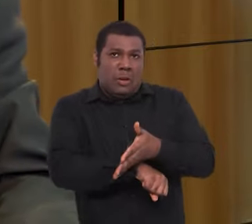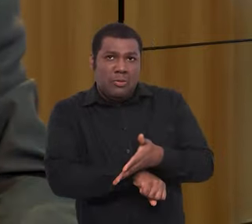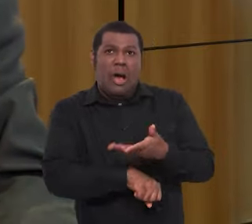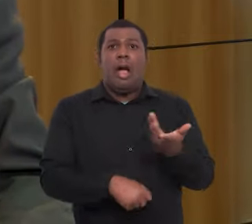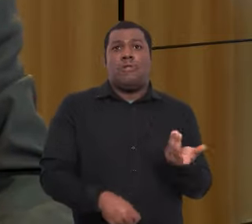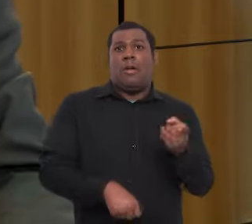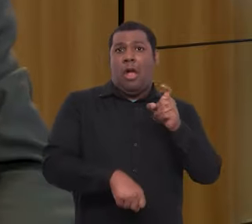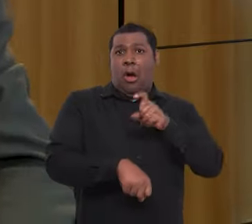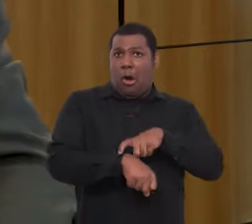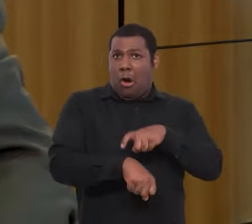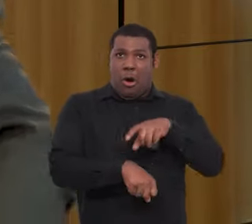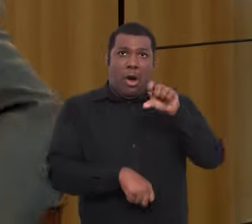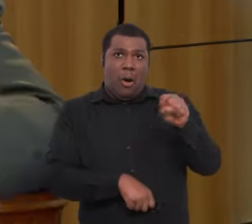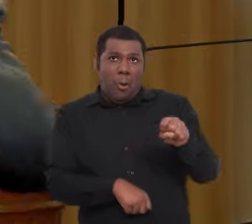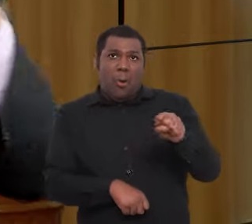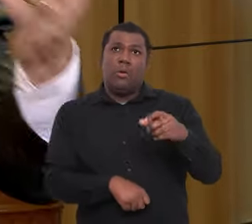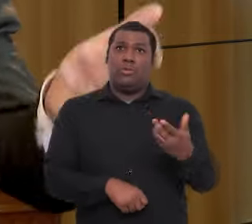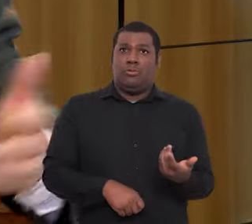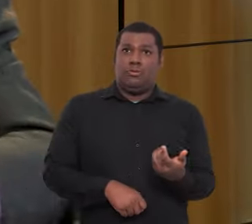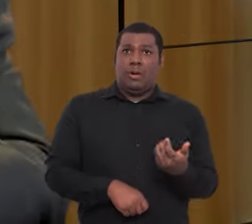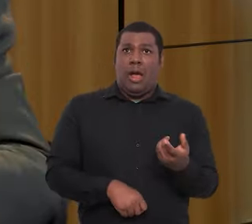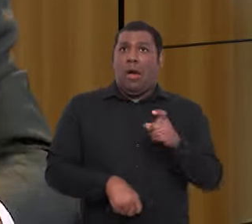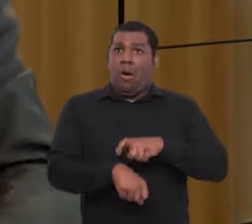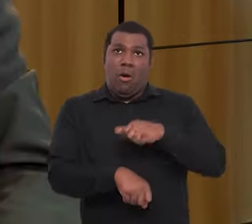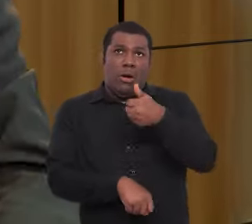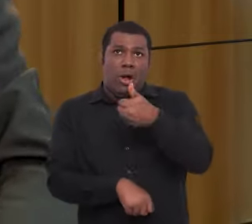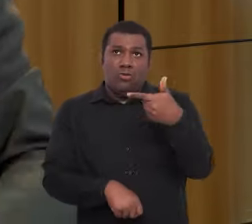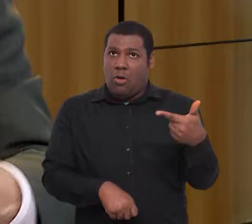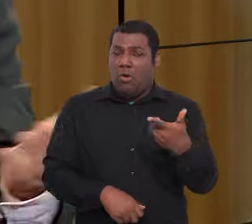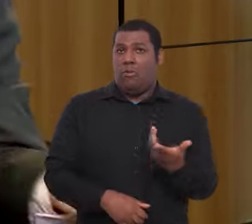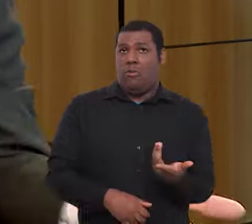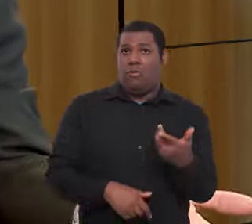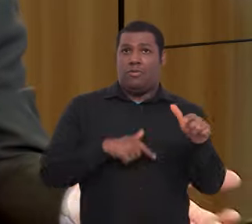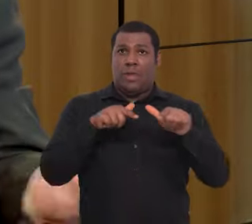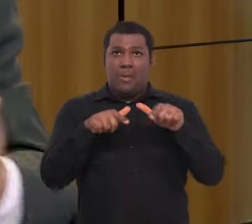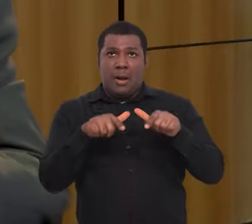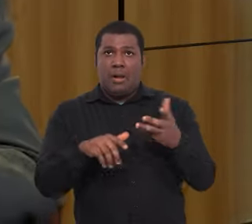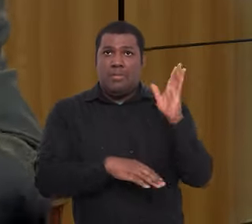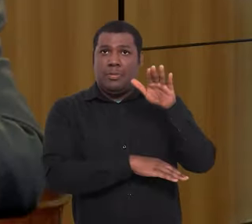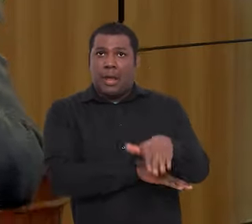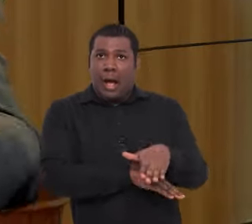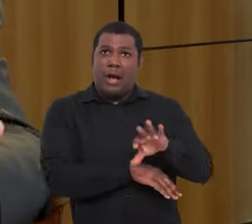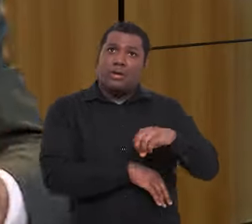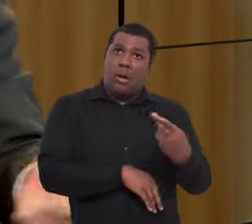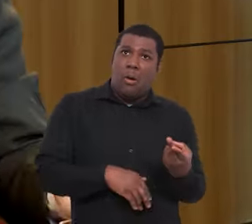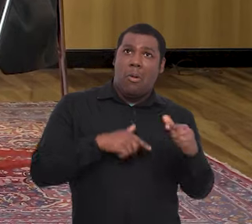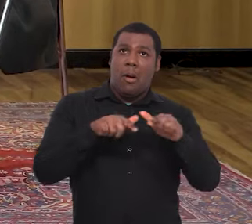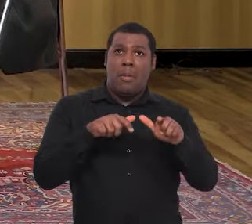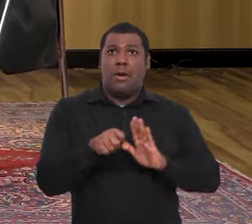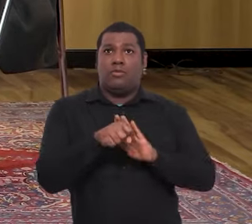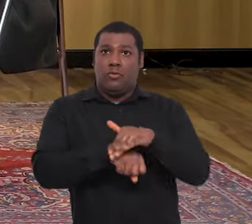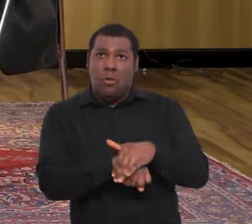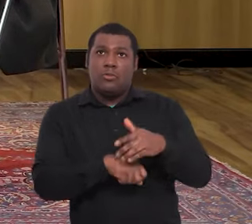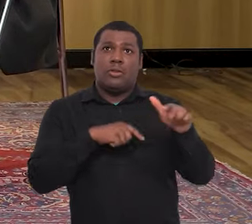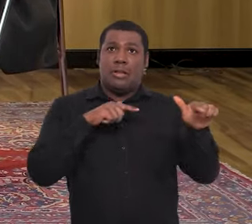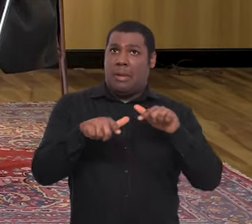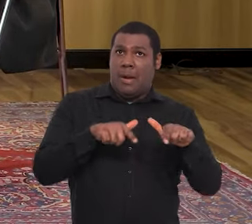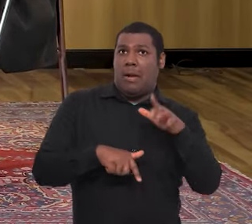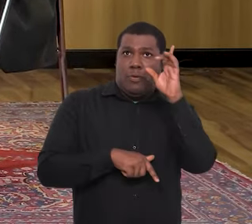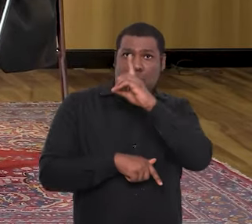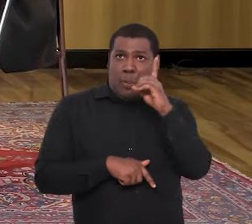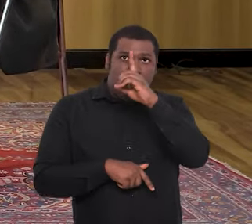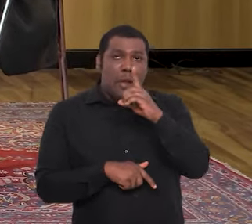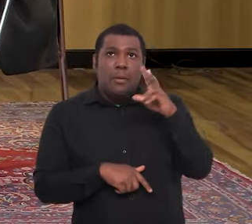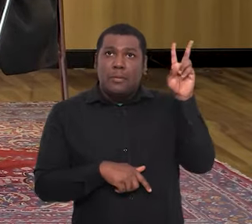depois das ho se vai trabalhar depois do meio-dia à tarde à noite se vai trabalhar domingo se não vai sábado segunda enfim